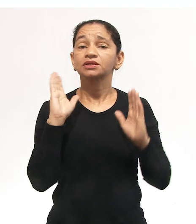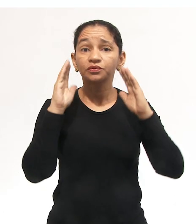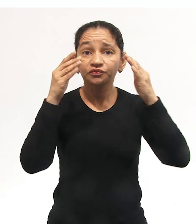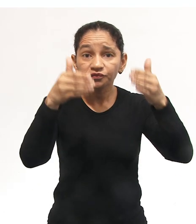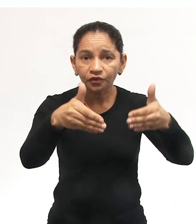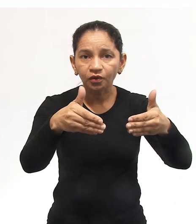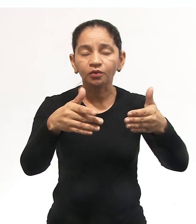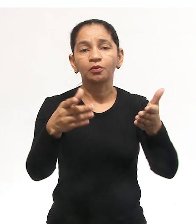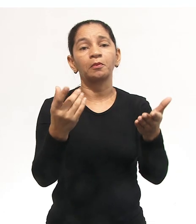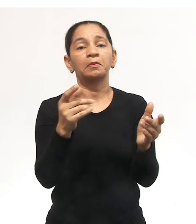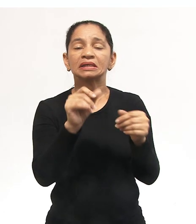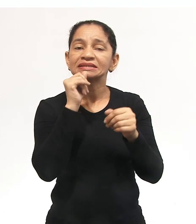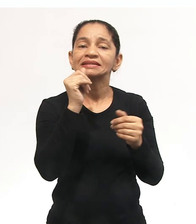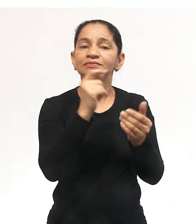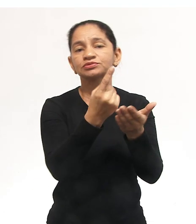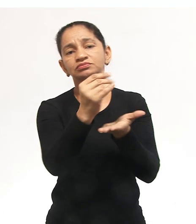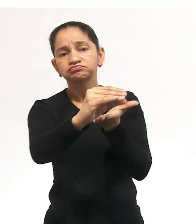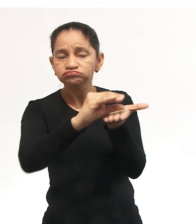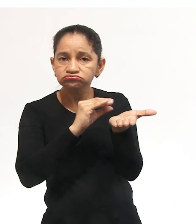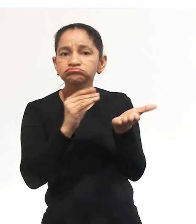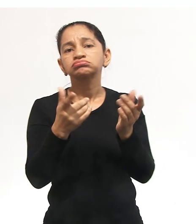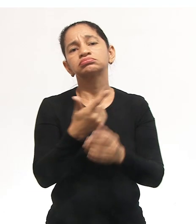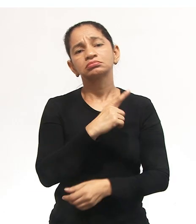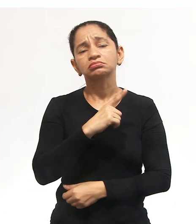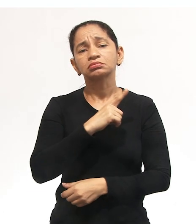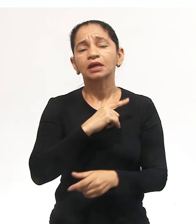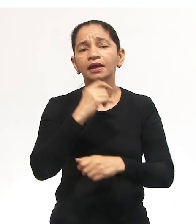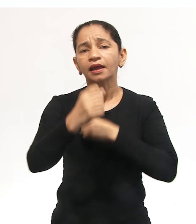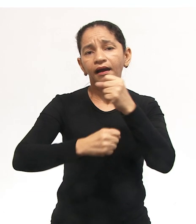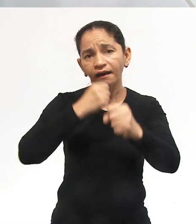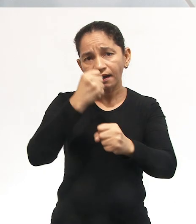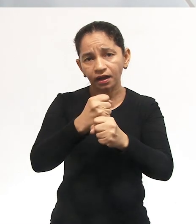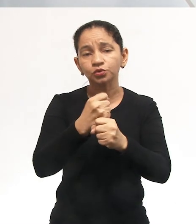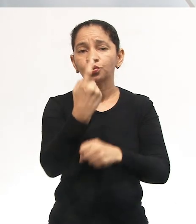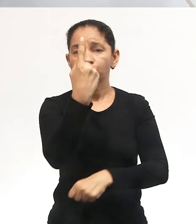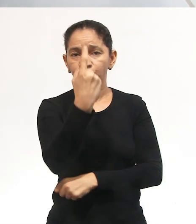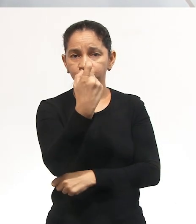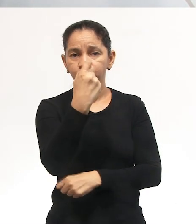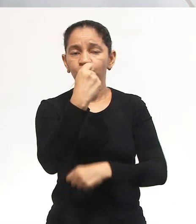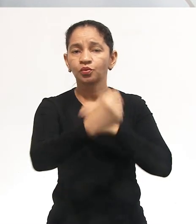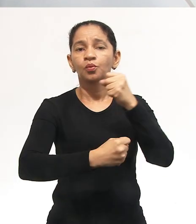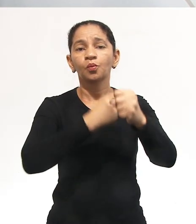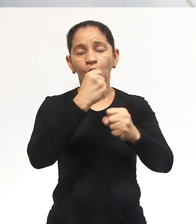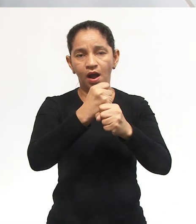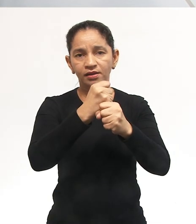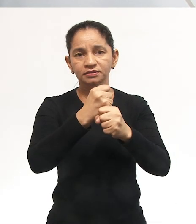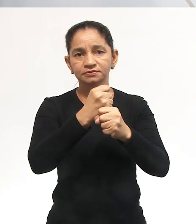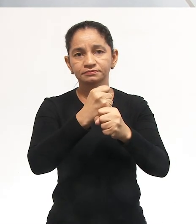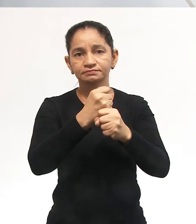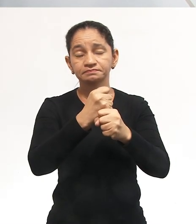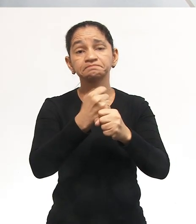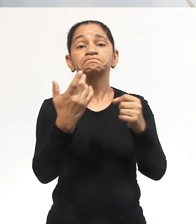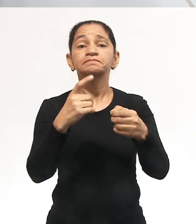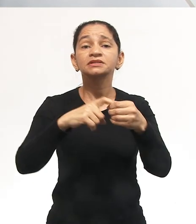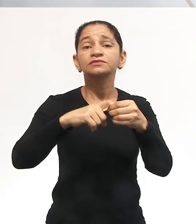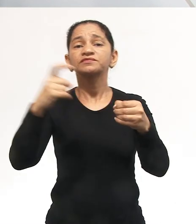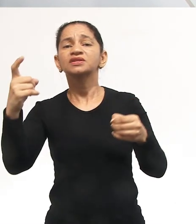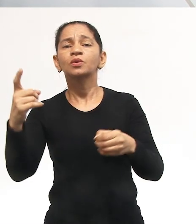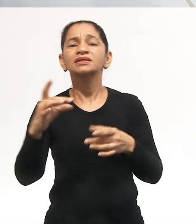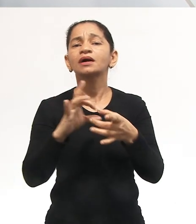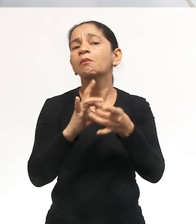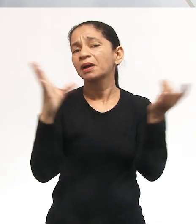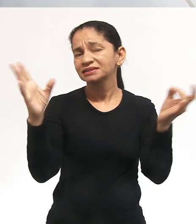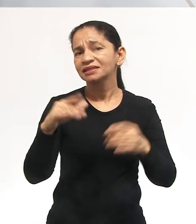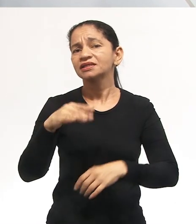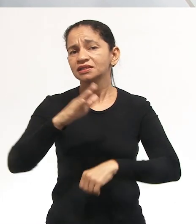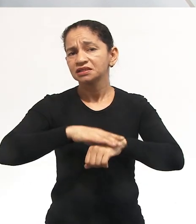usados exclusivamente para esse fim, mesmo que em outro exercício. Nós falamos para vocês dentro dos princípios orçamentários que é a desvinculação da